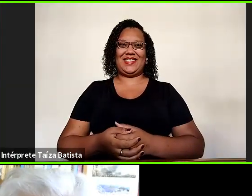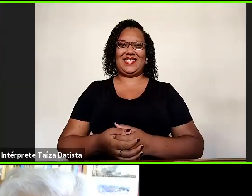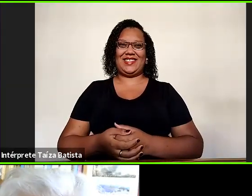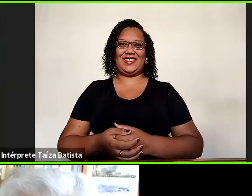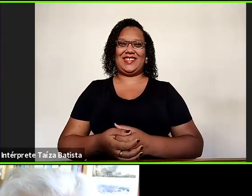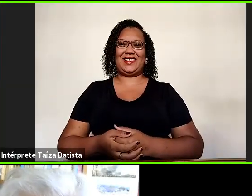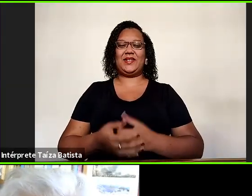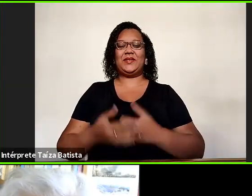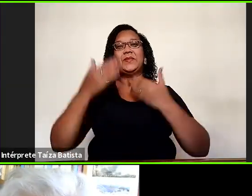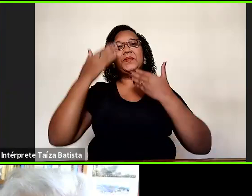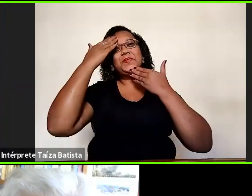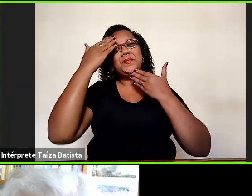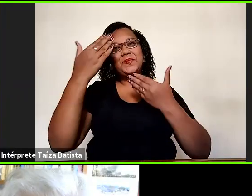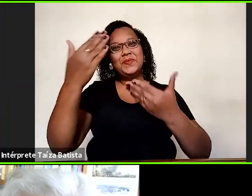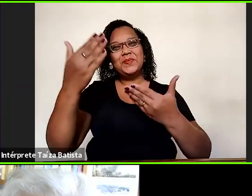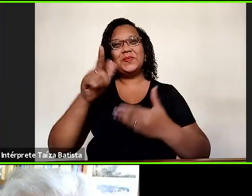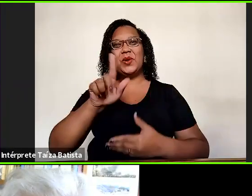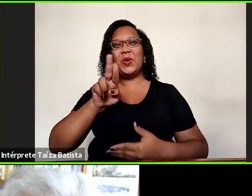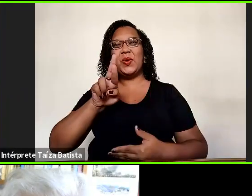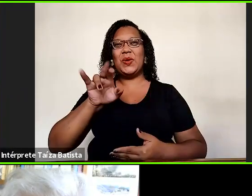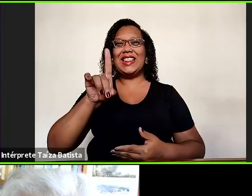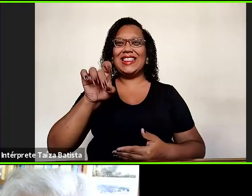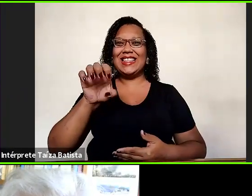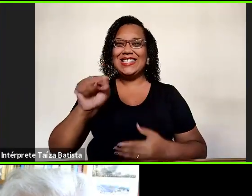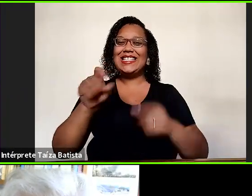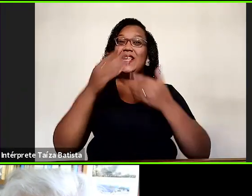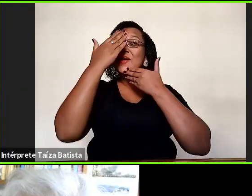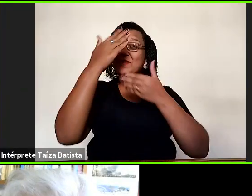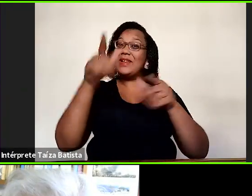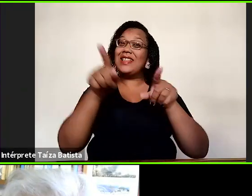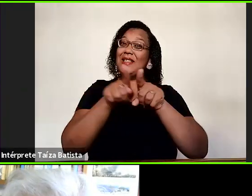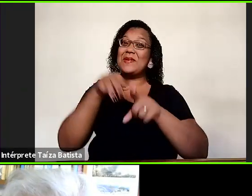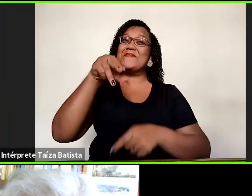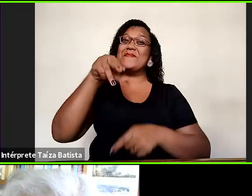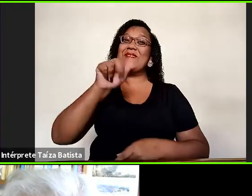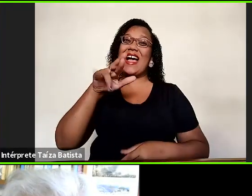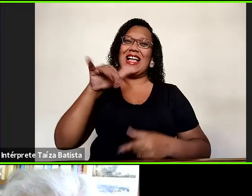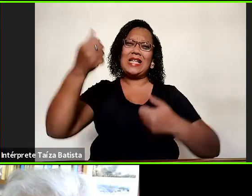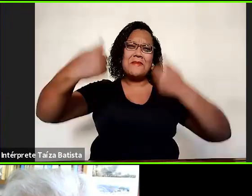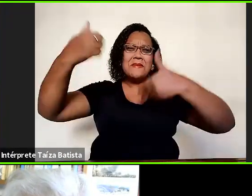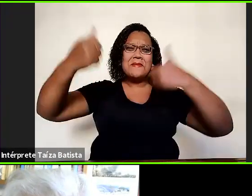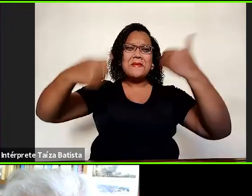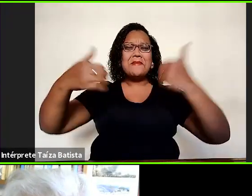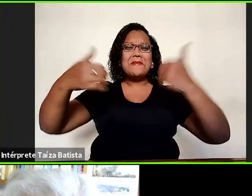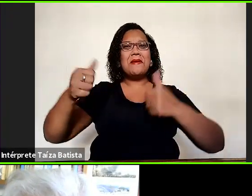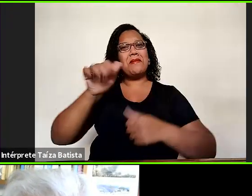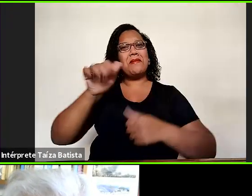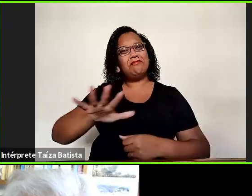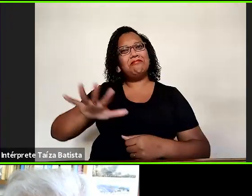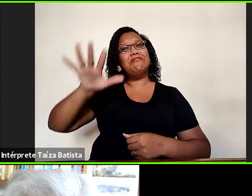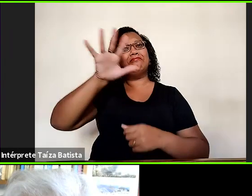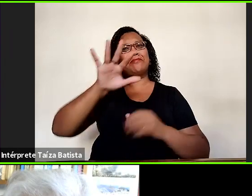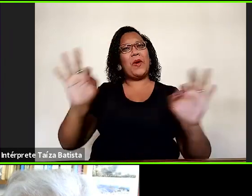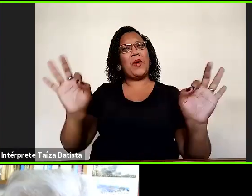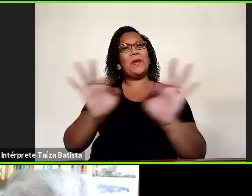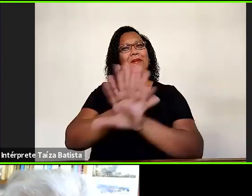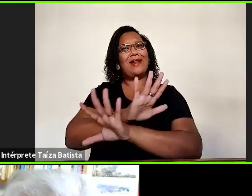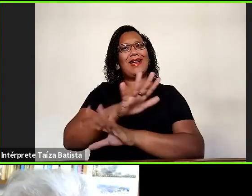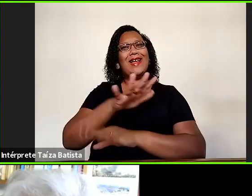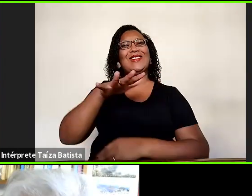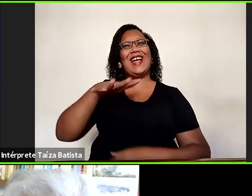Muito obrigada, Lourdes. Obrigada, Márcia, também pelas palavras. Foi um panorama muito completo, né, da área.